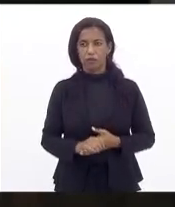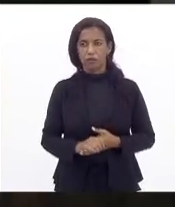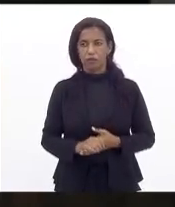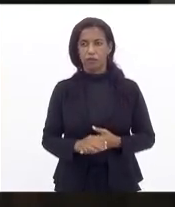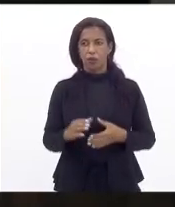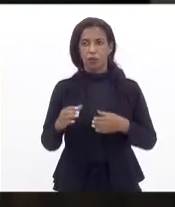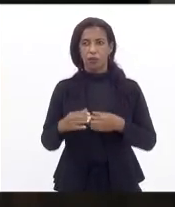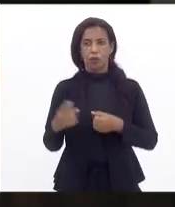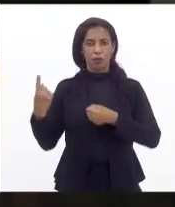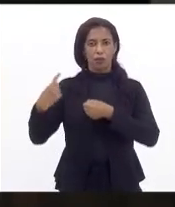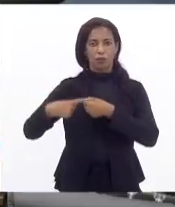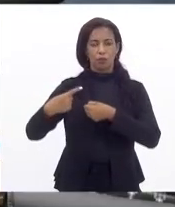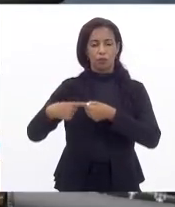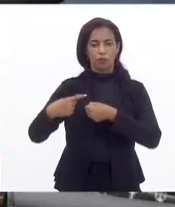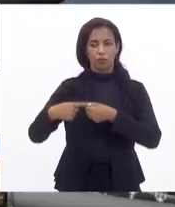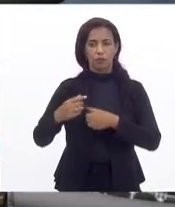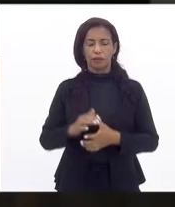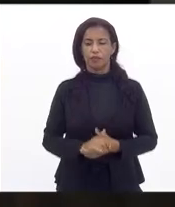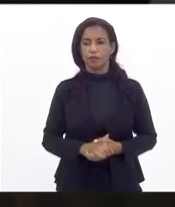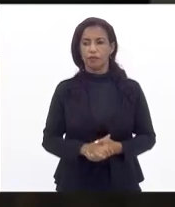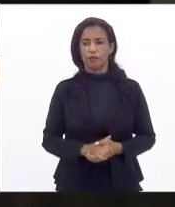Chico Machado.